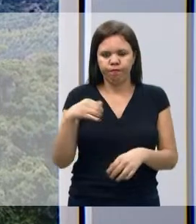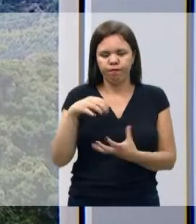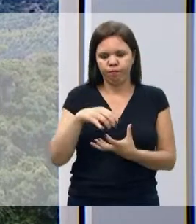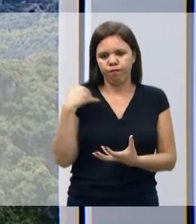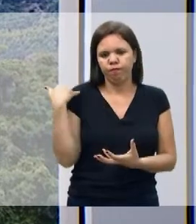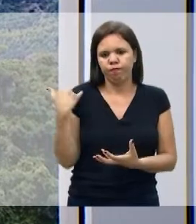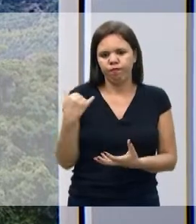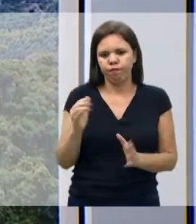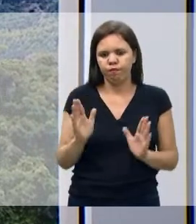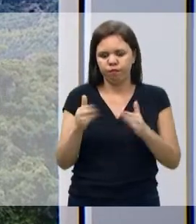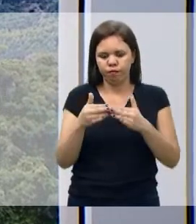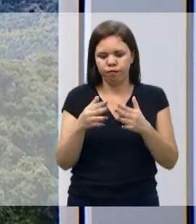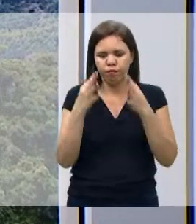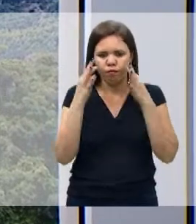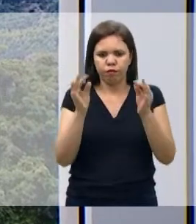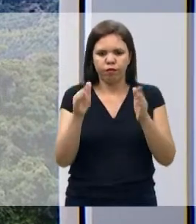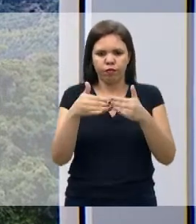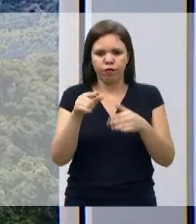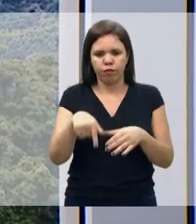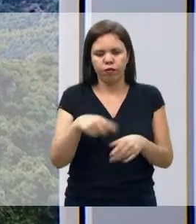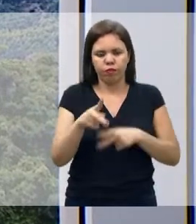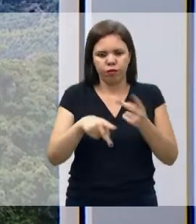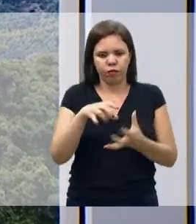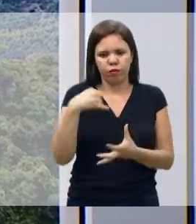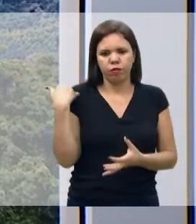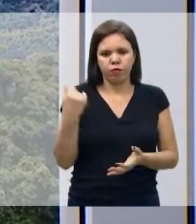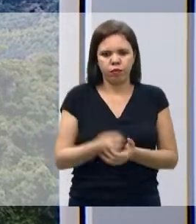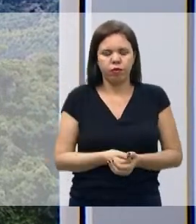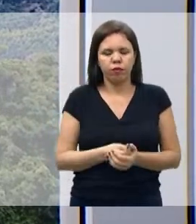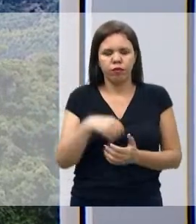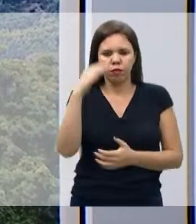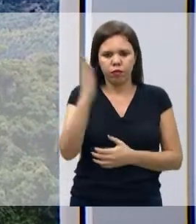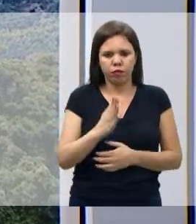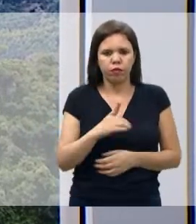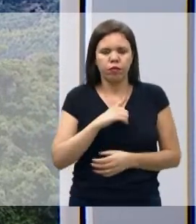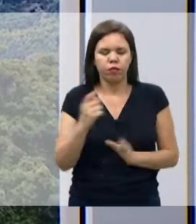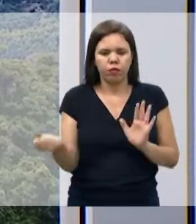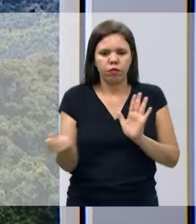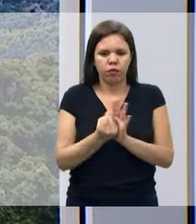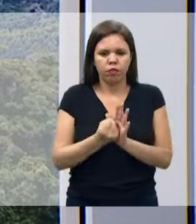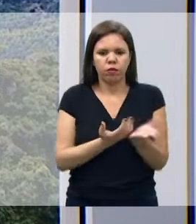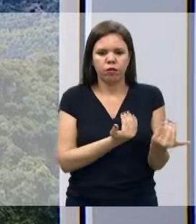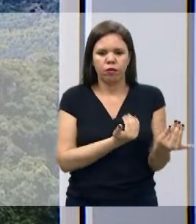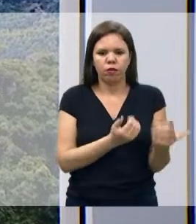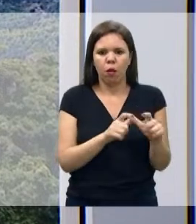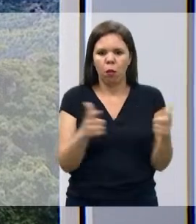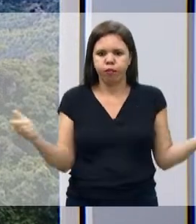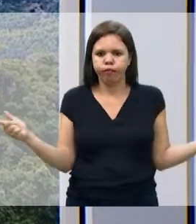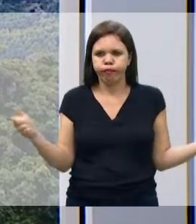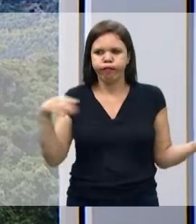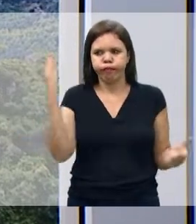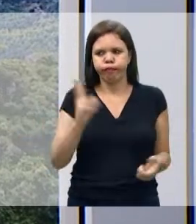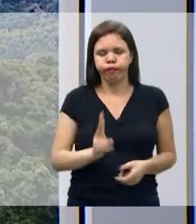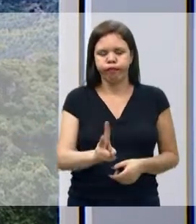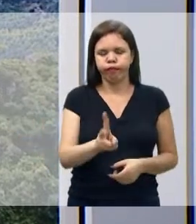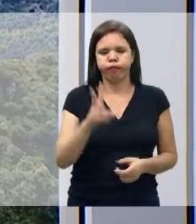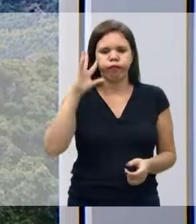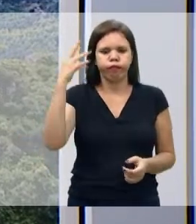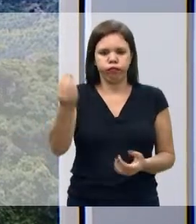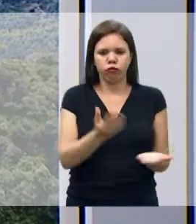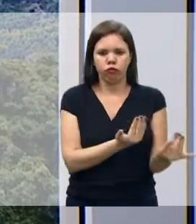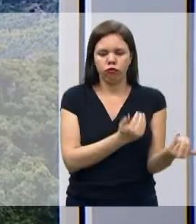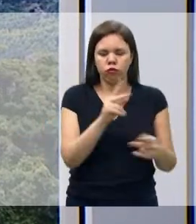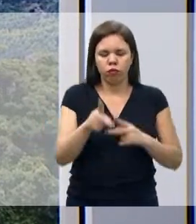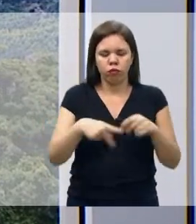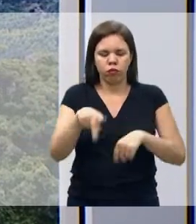pessoa idosa, né? O Brasil, como você mesma já mencionou, carrega a marca da juventude, né? O Brasil se entende um país